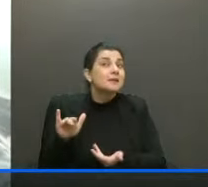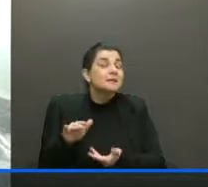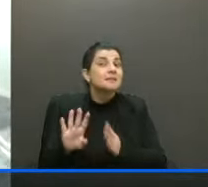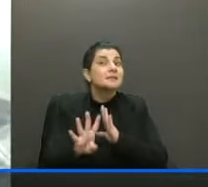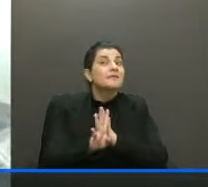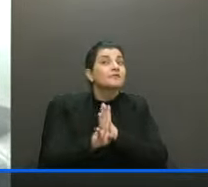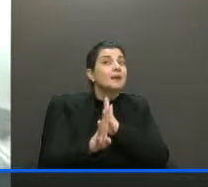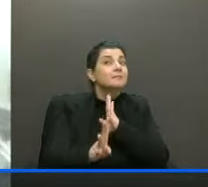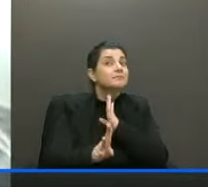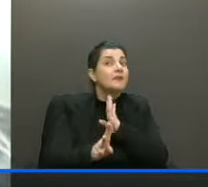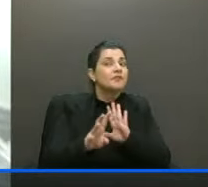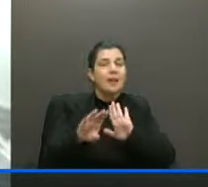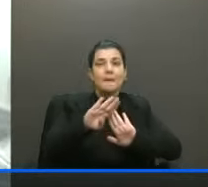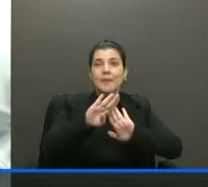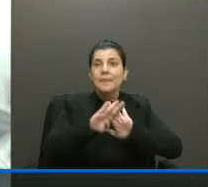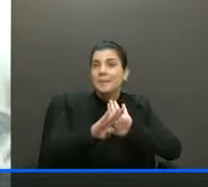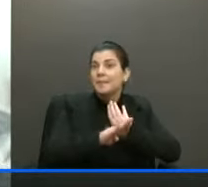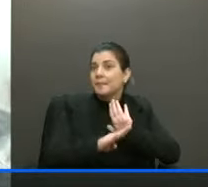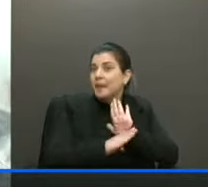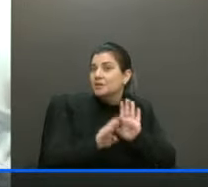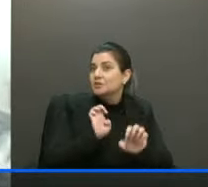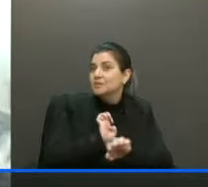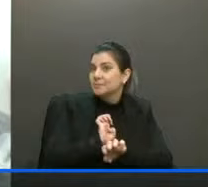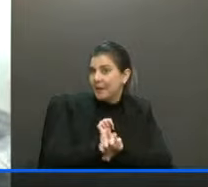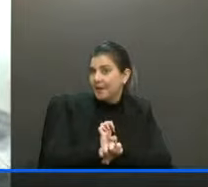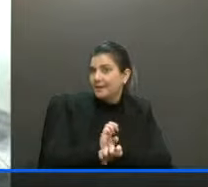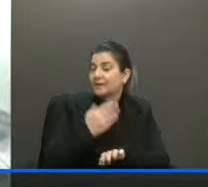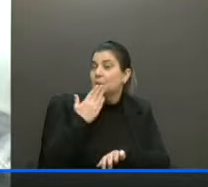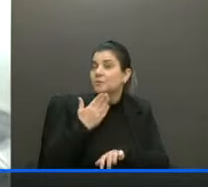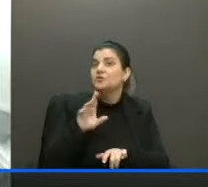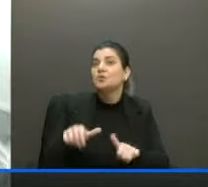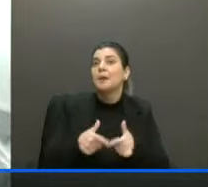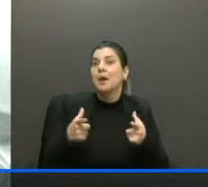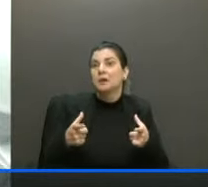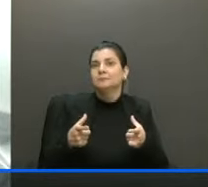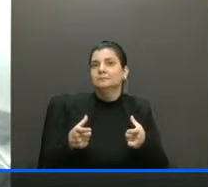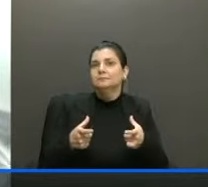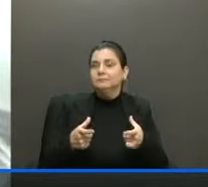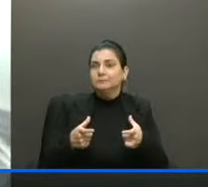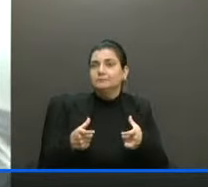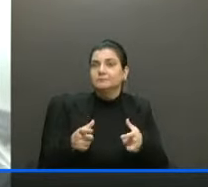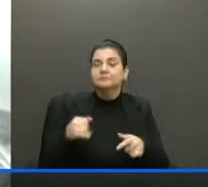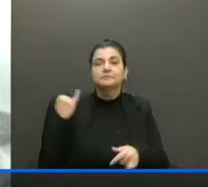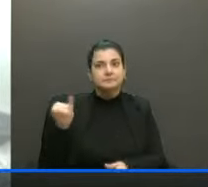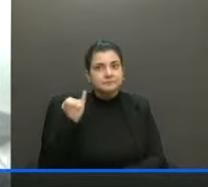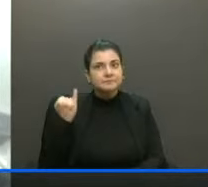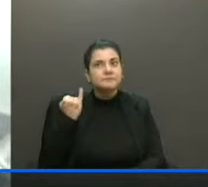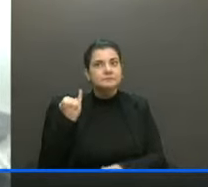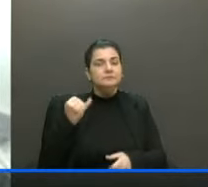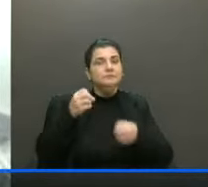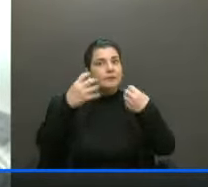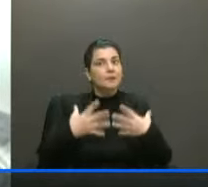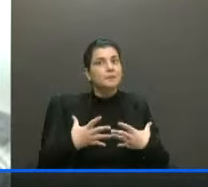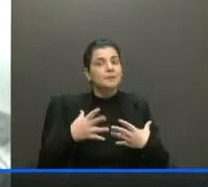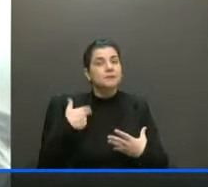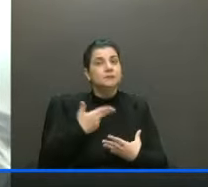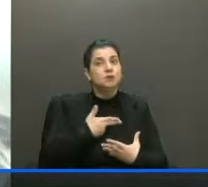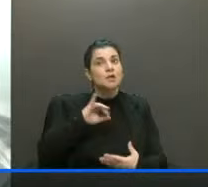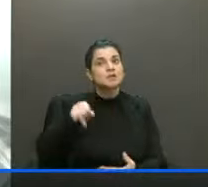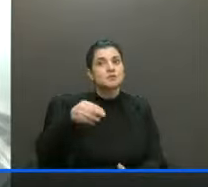têm uma solicitação maior, né? Então, acho que cabe aqui esclarecer que a gente, no mês de